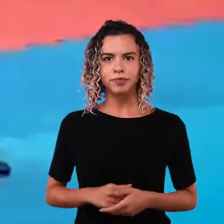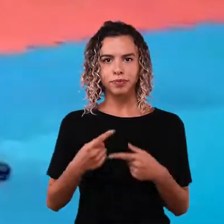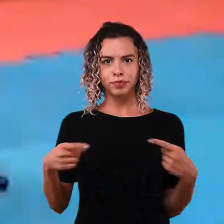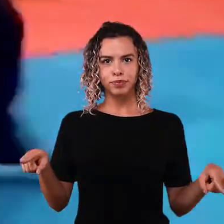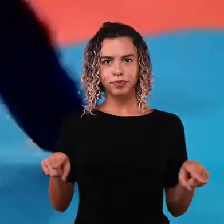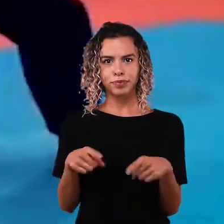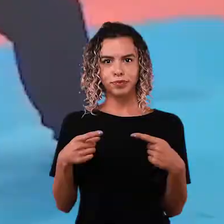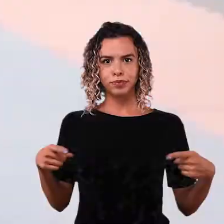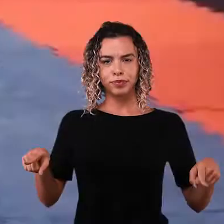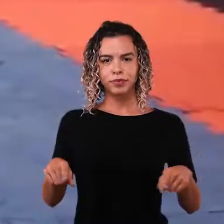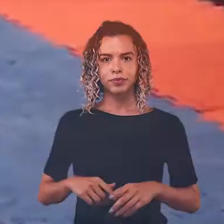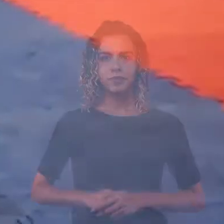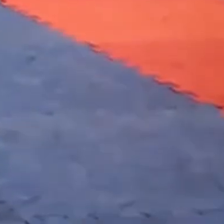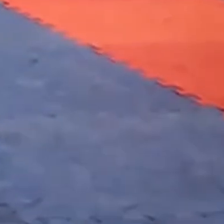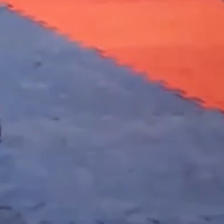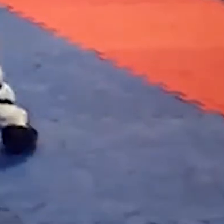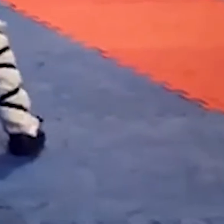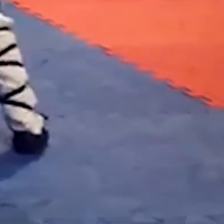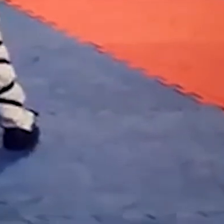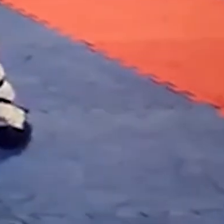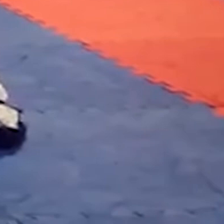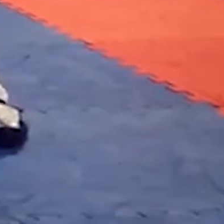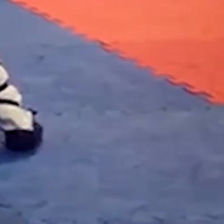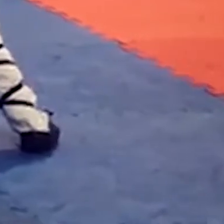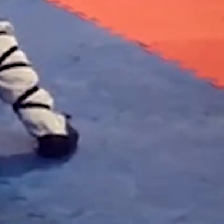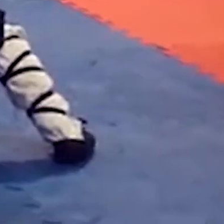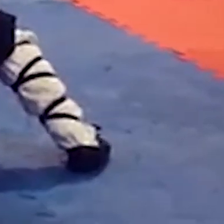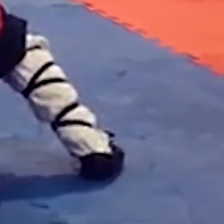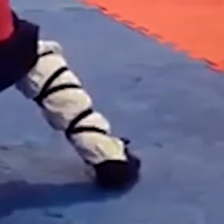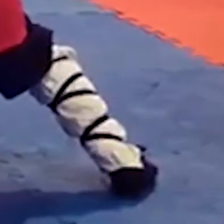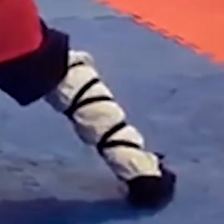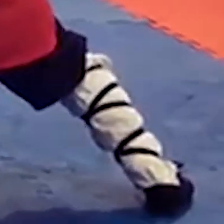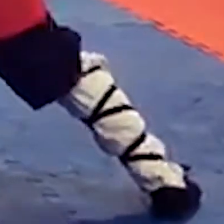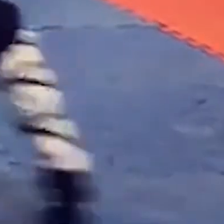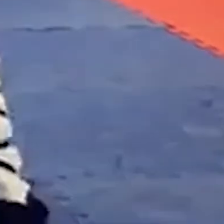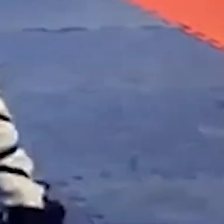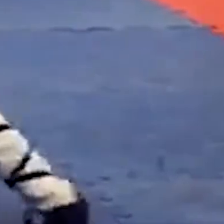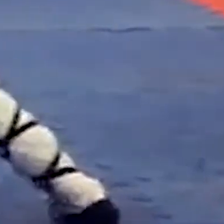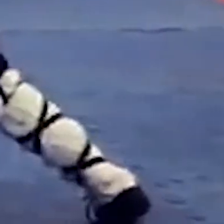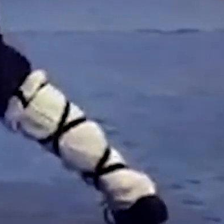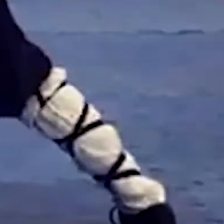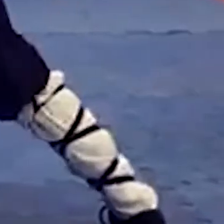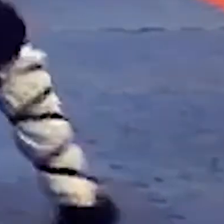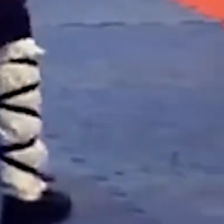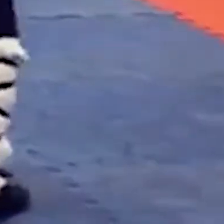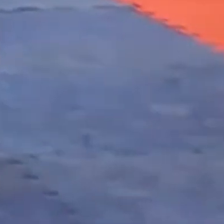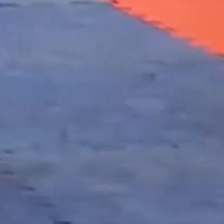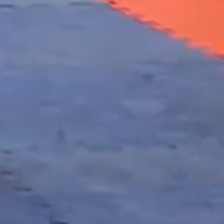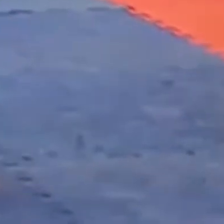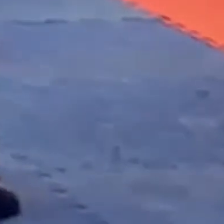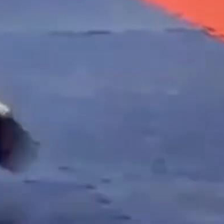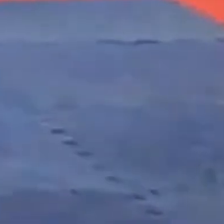penduradas no pescoço. Imagem em vídeo de Fernanda em um tatame de competição com uniforme de luta preto. Em outra competição, com as pernas